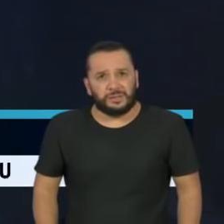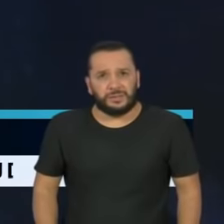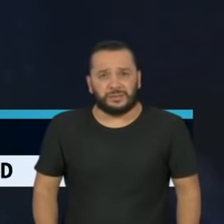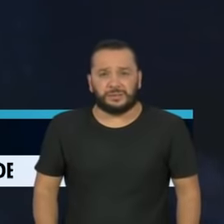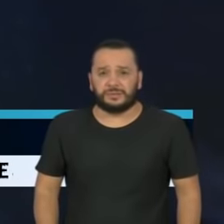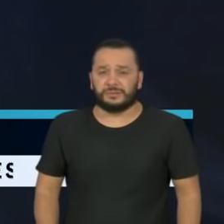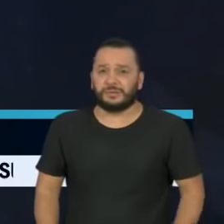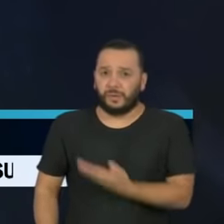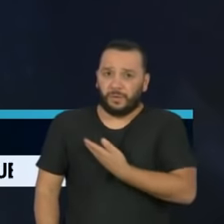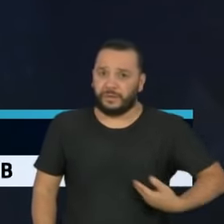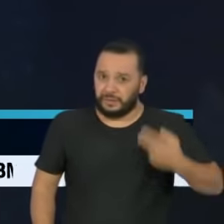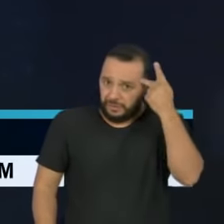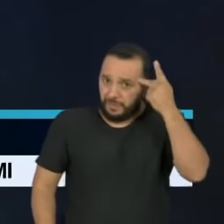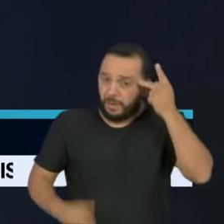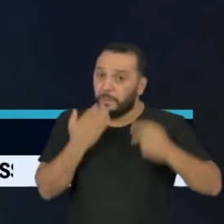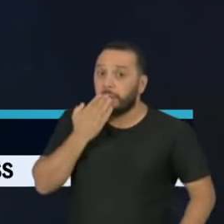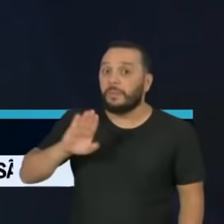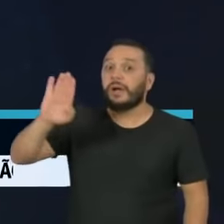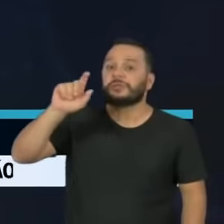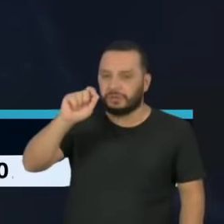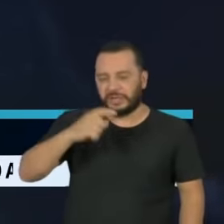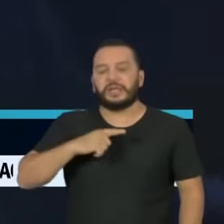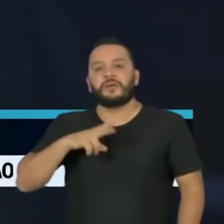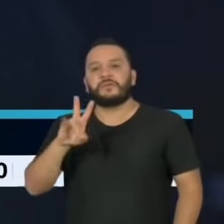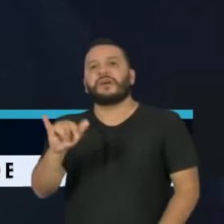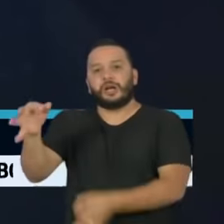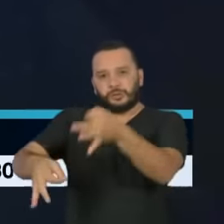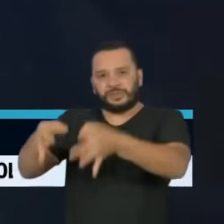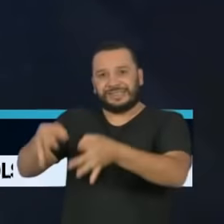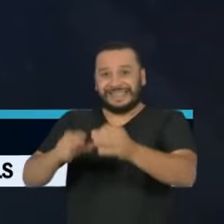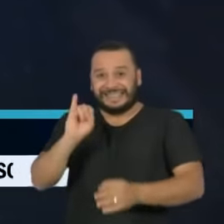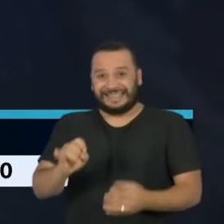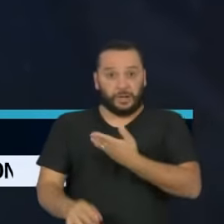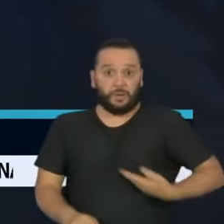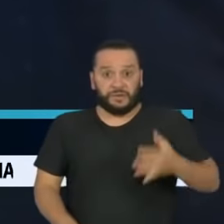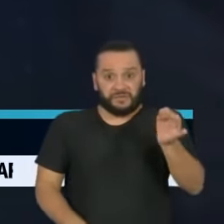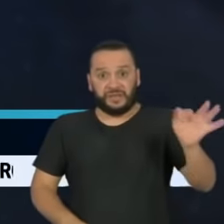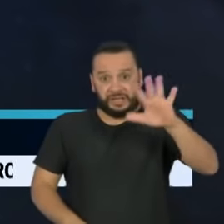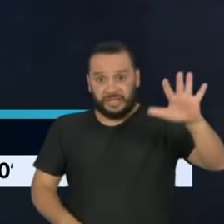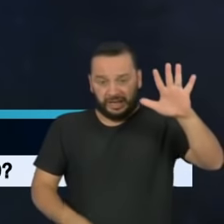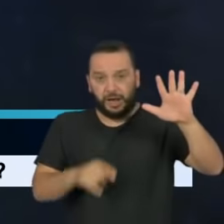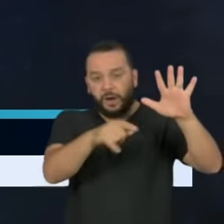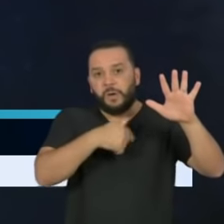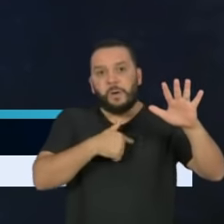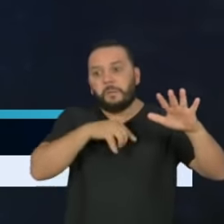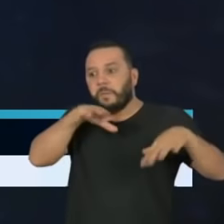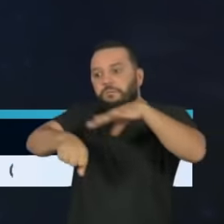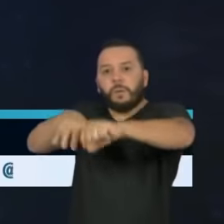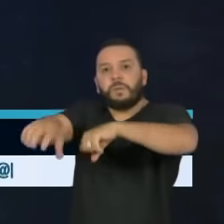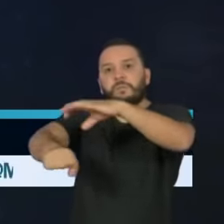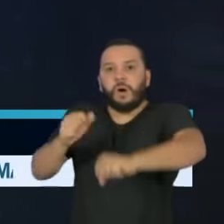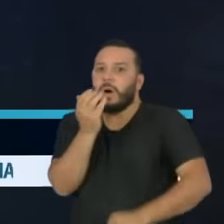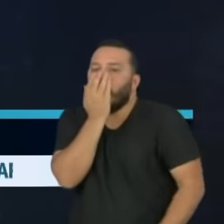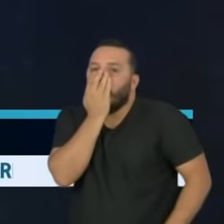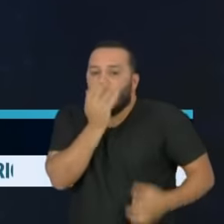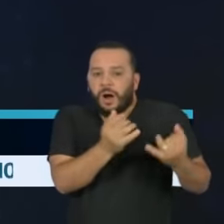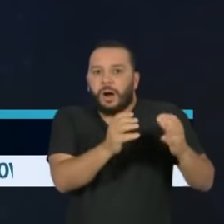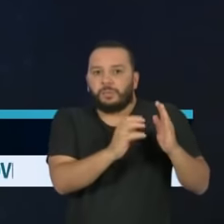E o governo de São Paulo promete recorrer à justiça caso o governo federal confisque os respiradores pulmonares produzidos